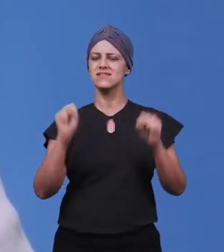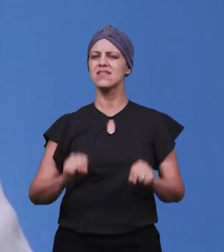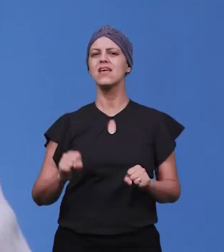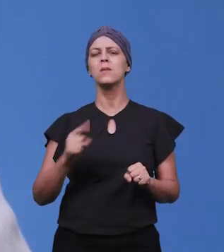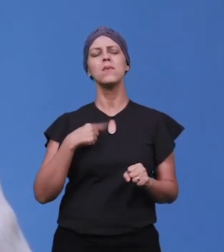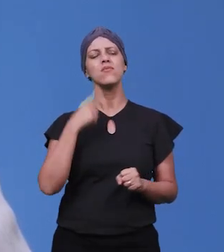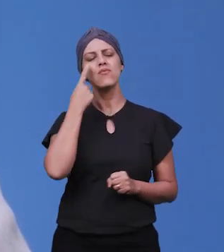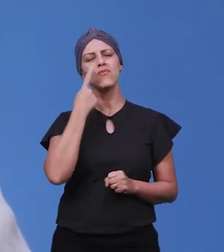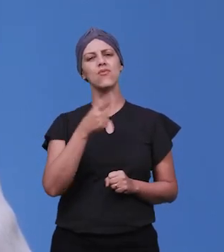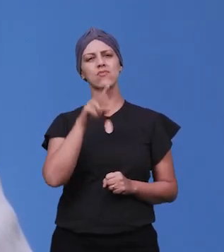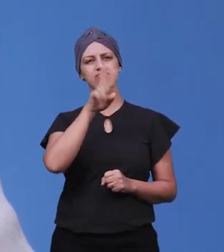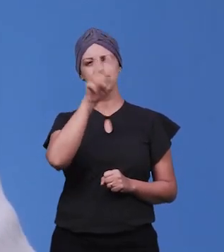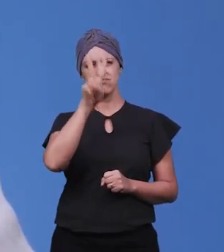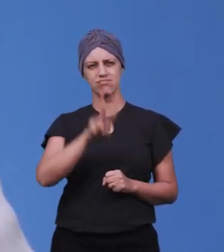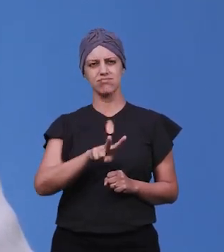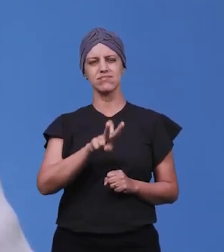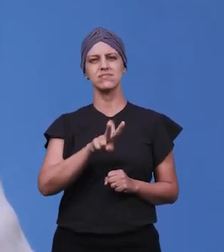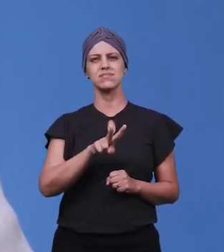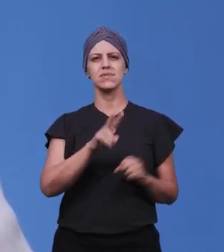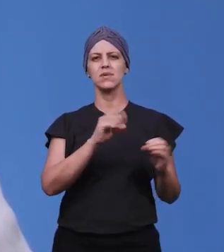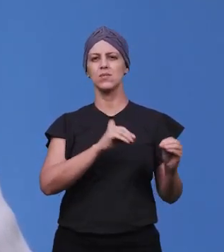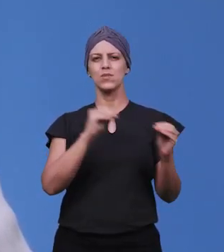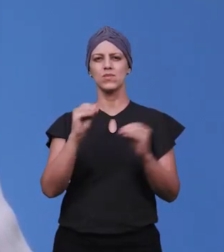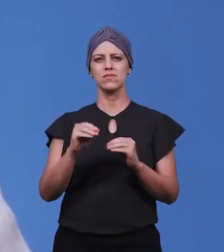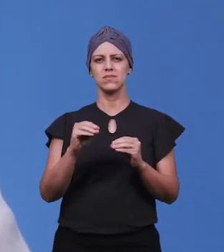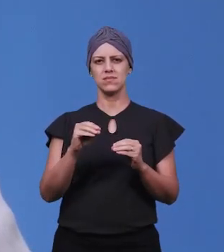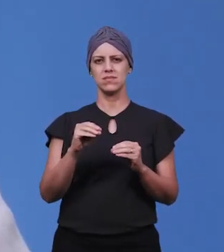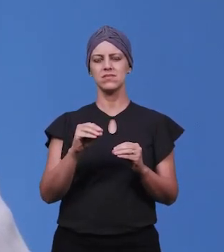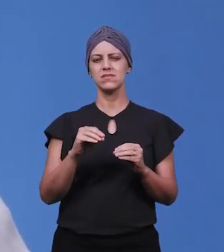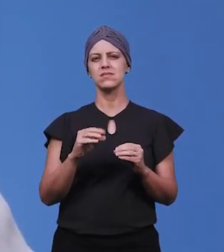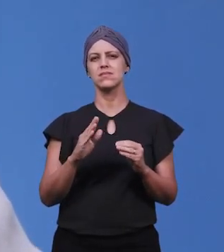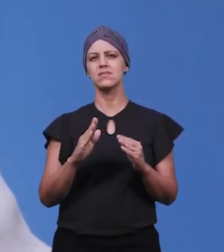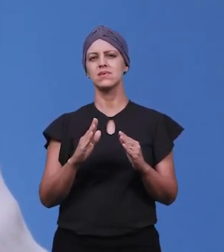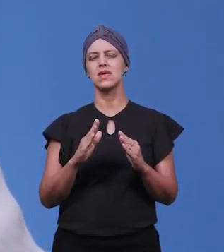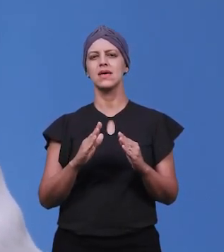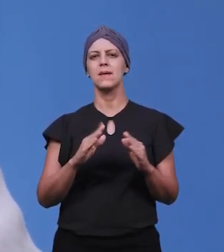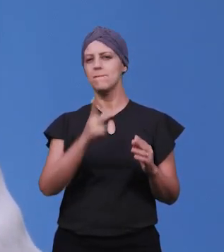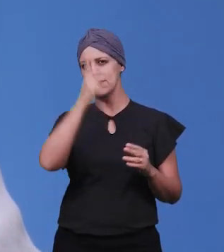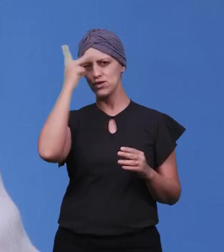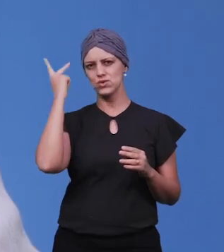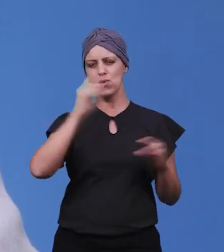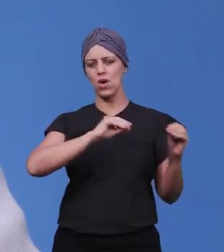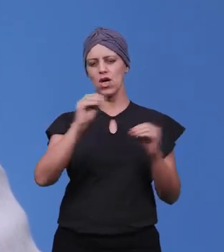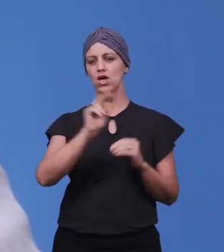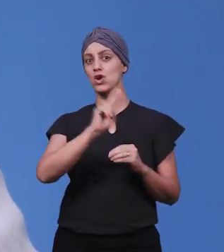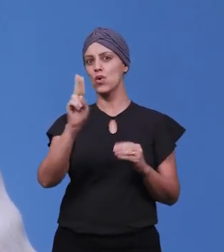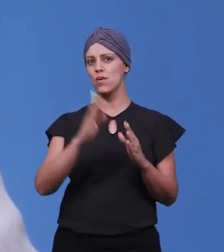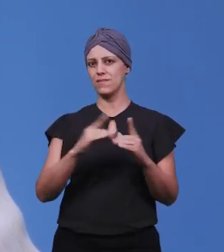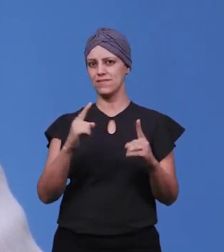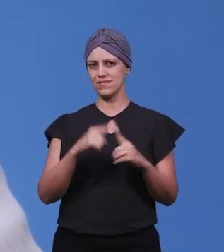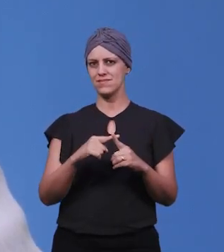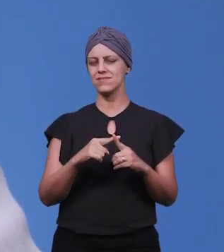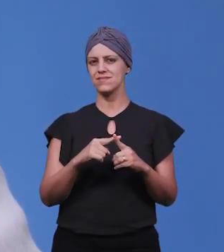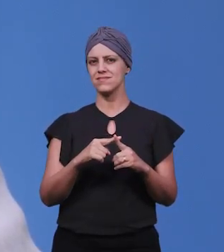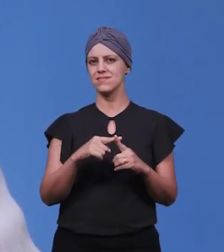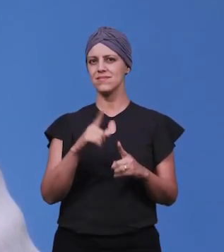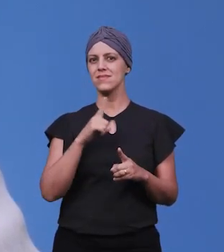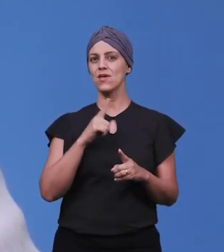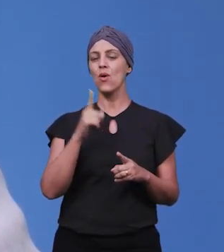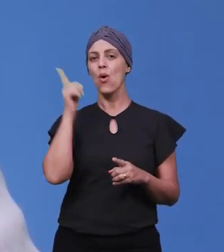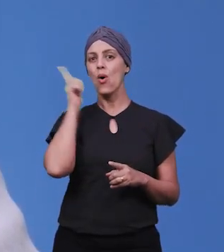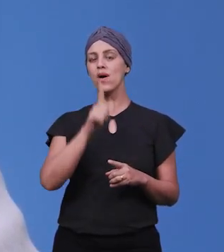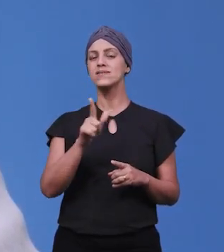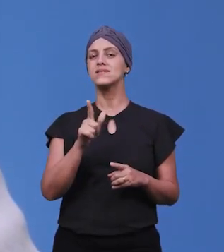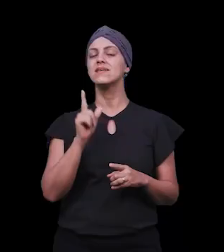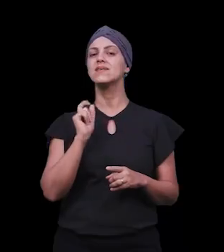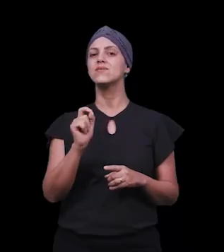na transferência de membros. Porque quando você entra na transferência de membro, que você coloca o nome da igreja, você tem acesso, não a telefone, mas